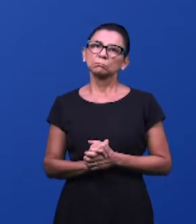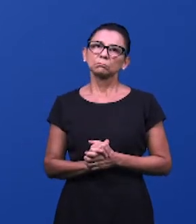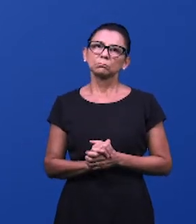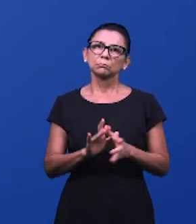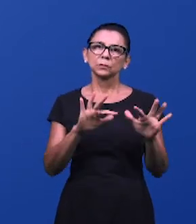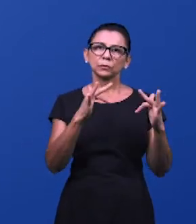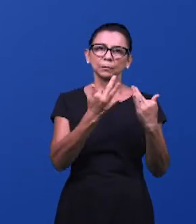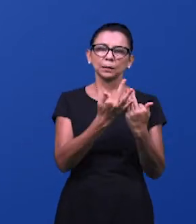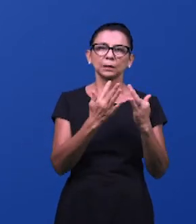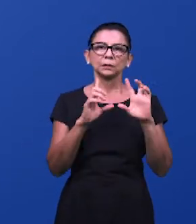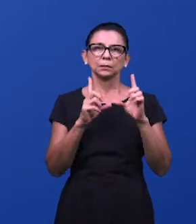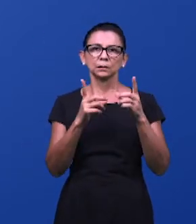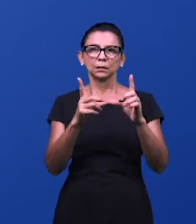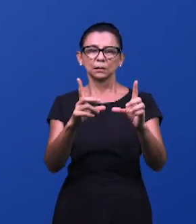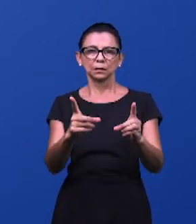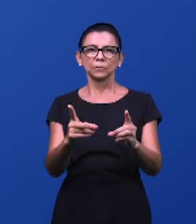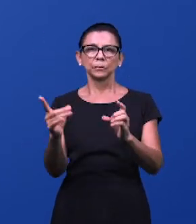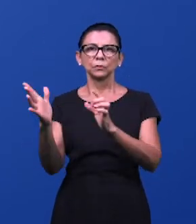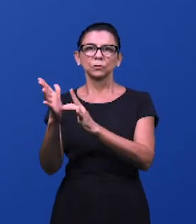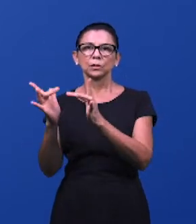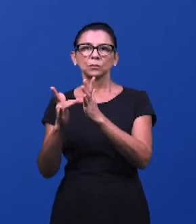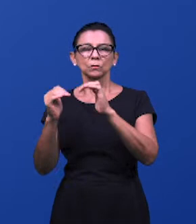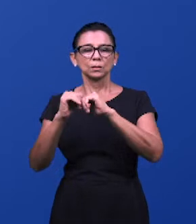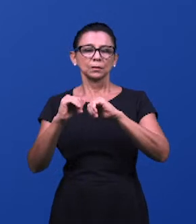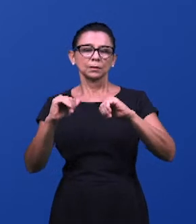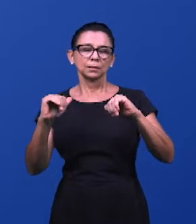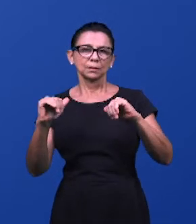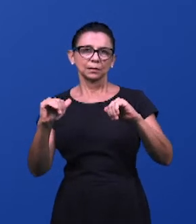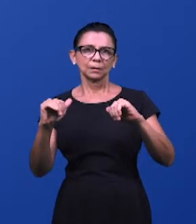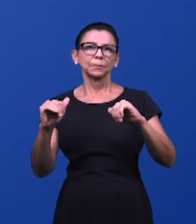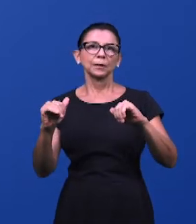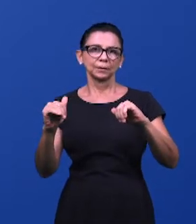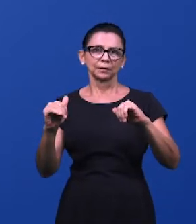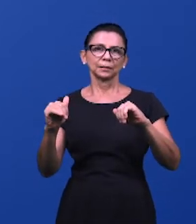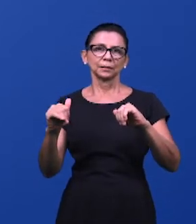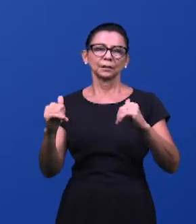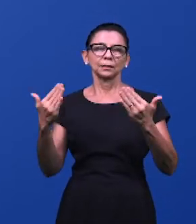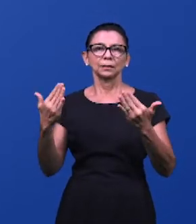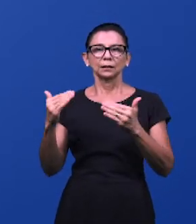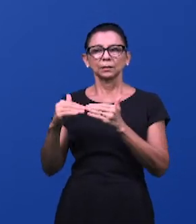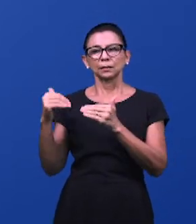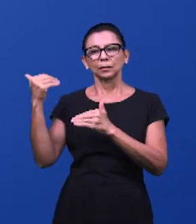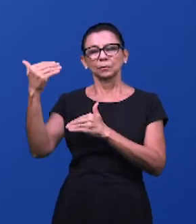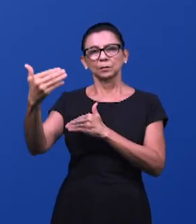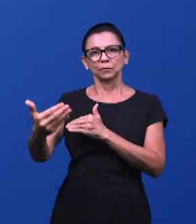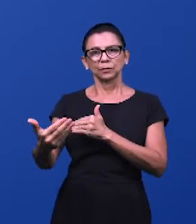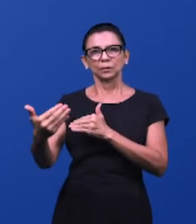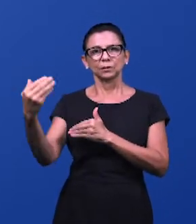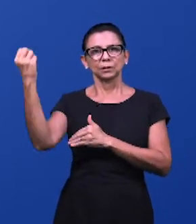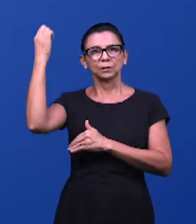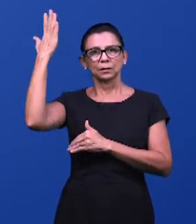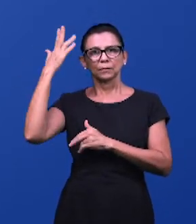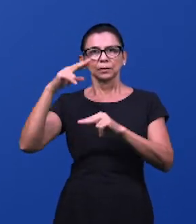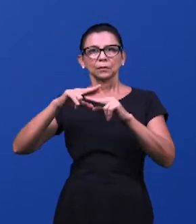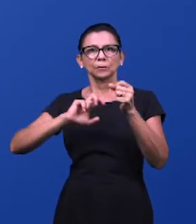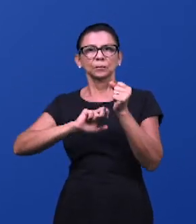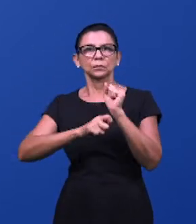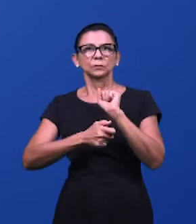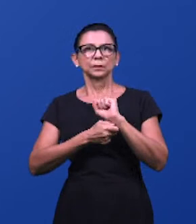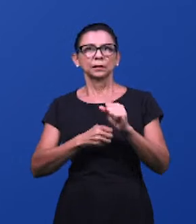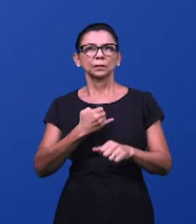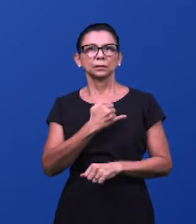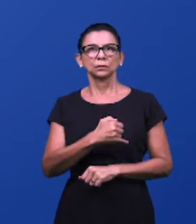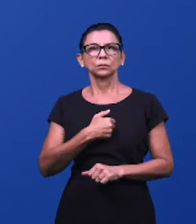partir dali, ele só se revelaria através da sua autorrevelação, através do mistério. Isso vemos em João 19, 26